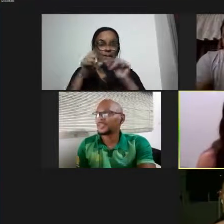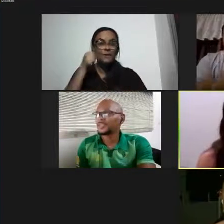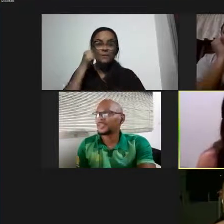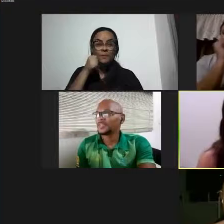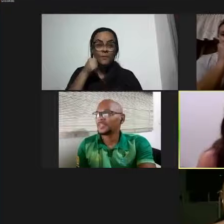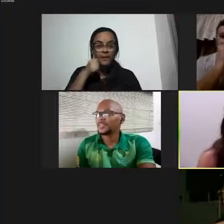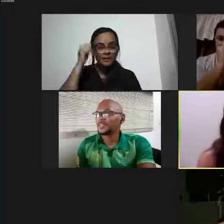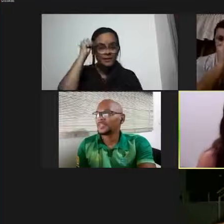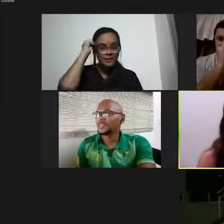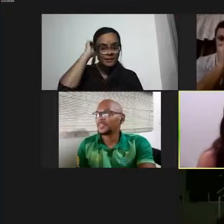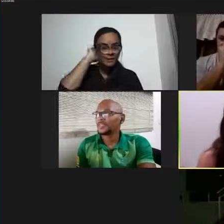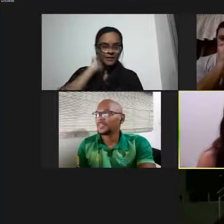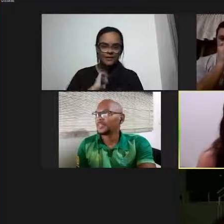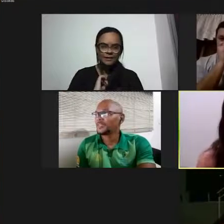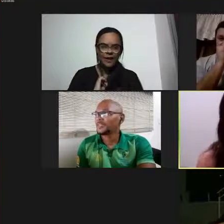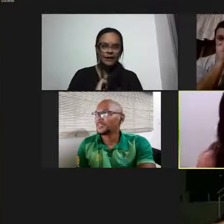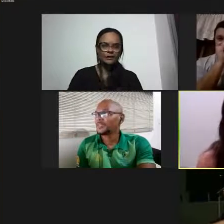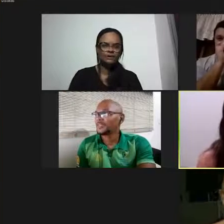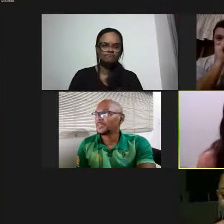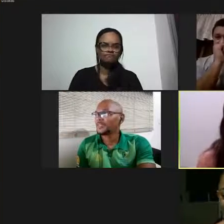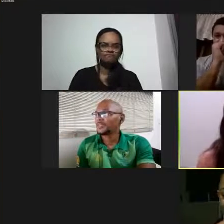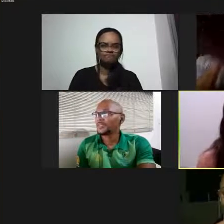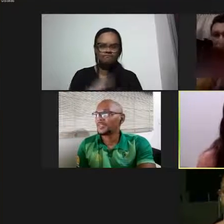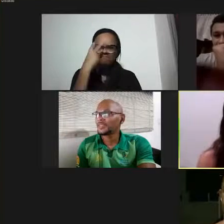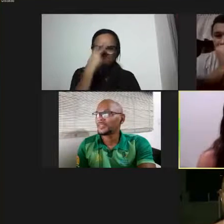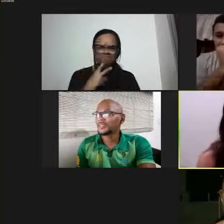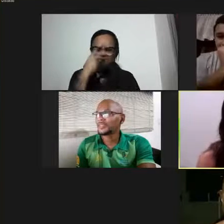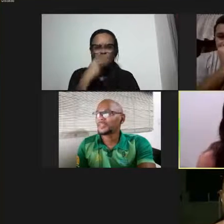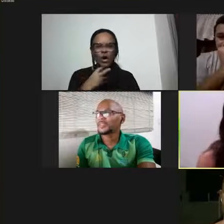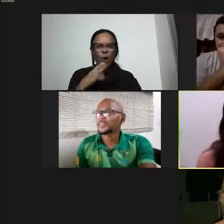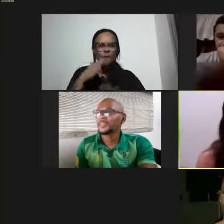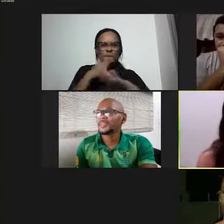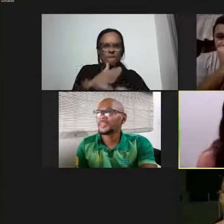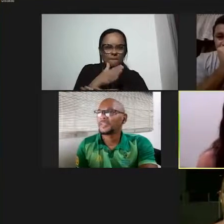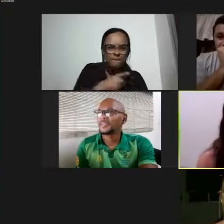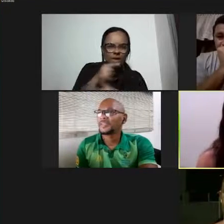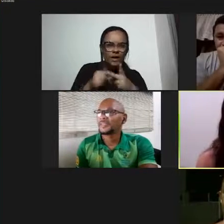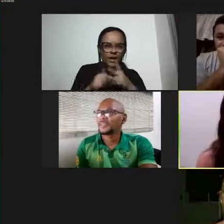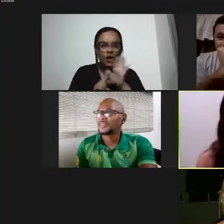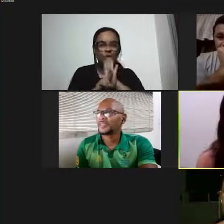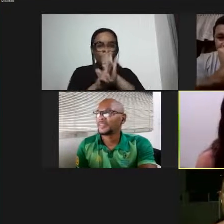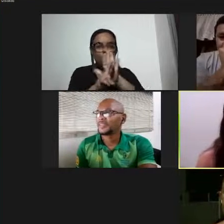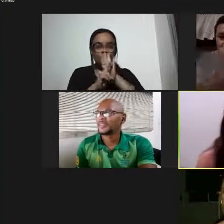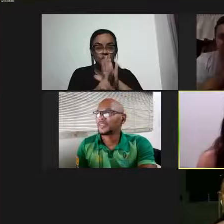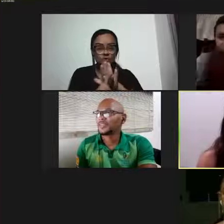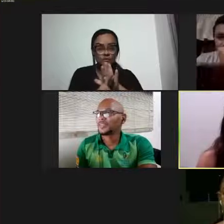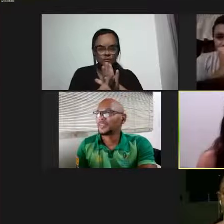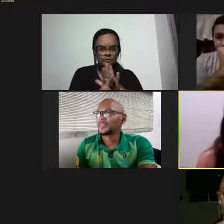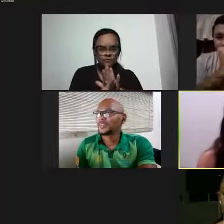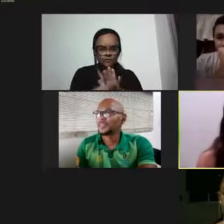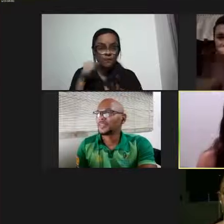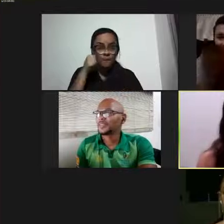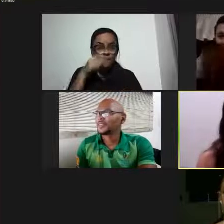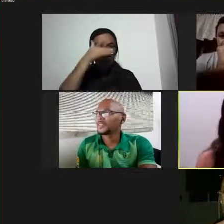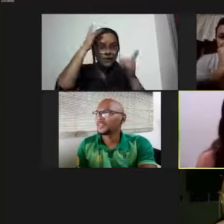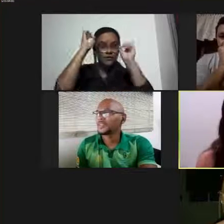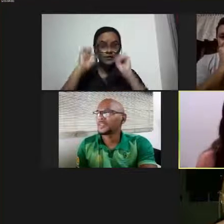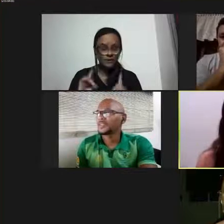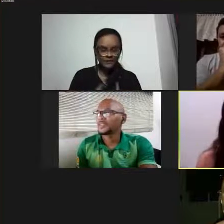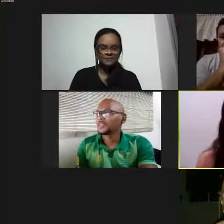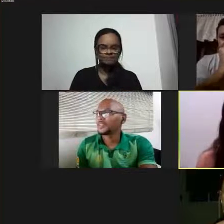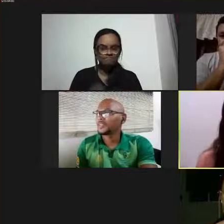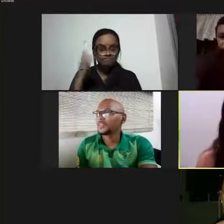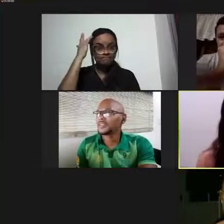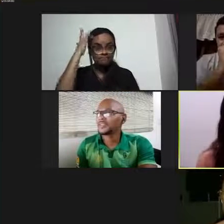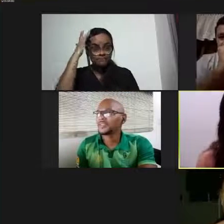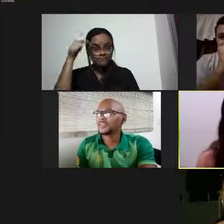mulheres, falando sobre a invisibilidade, sobre a participação, representatividade da mulher com deficiência. Então, amanhã,